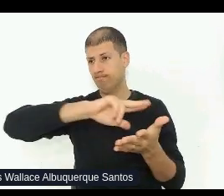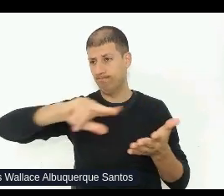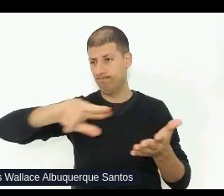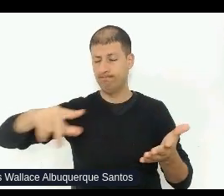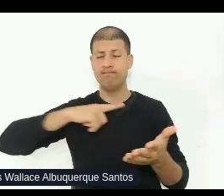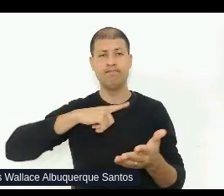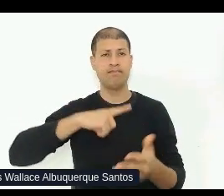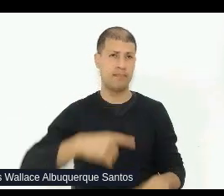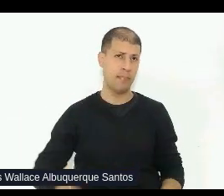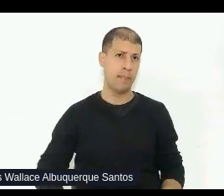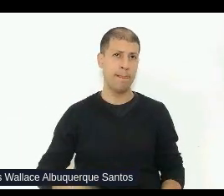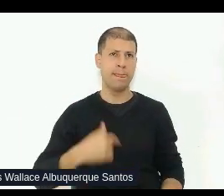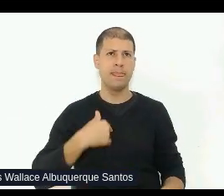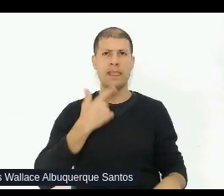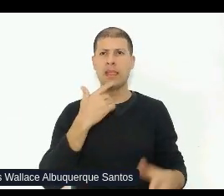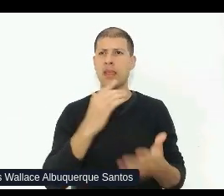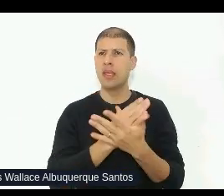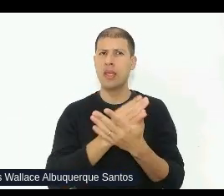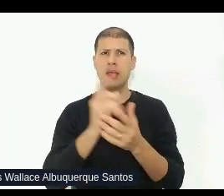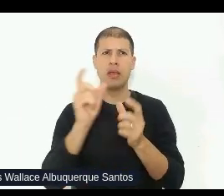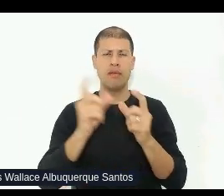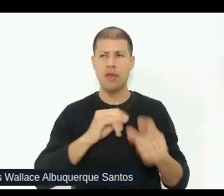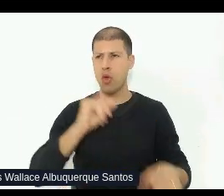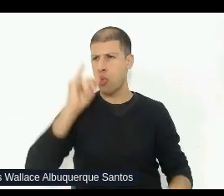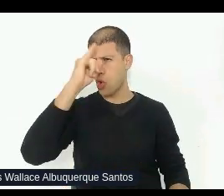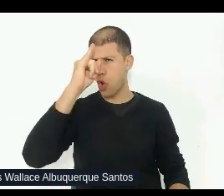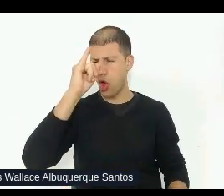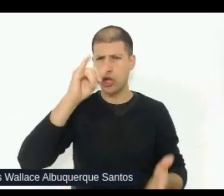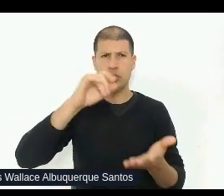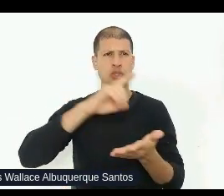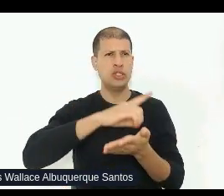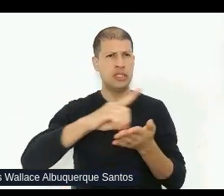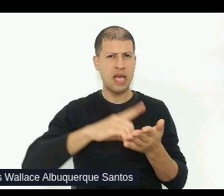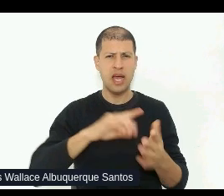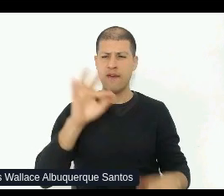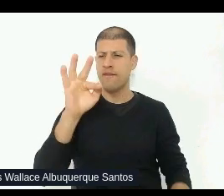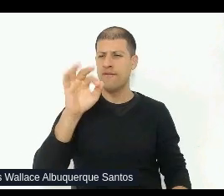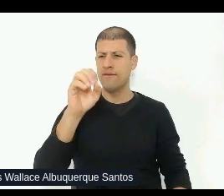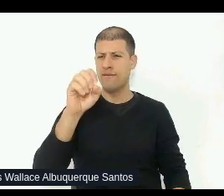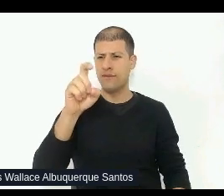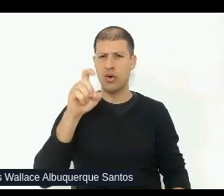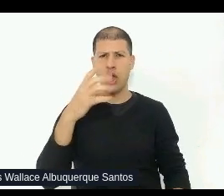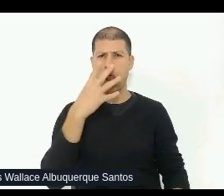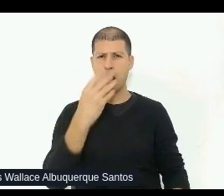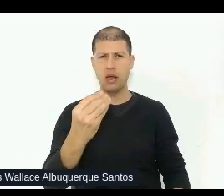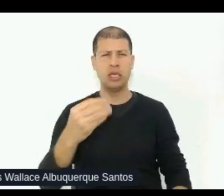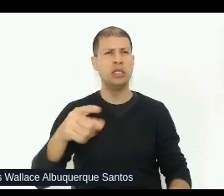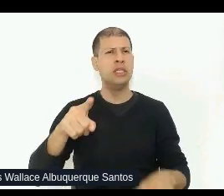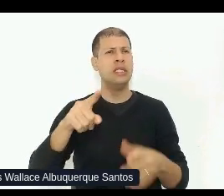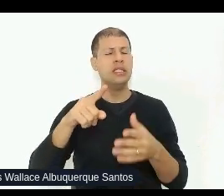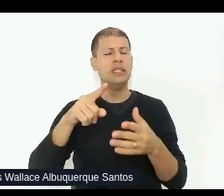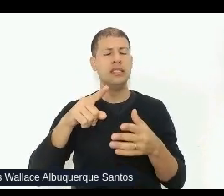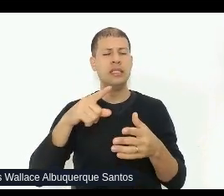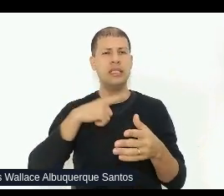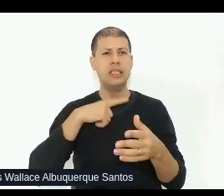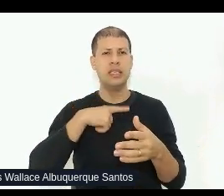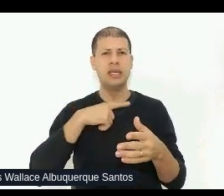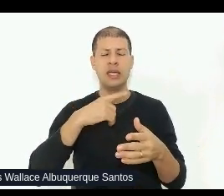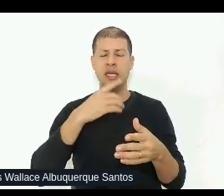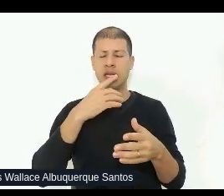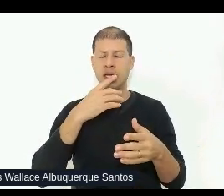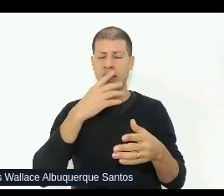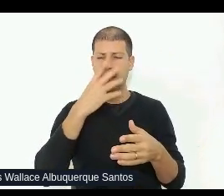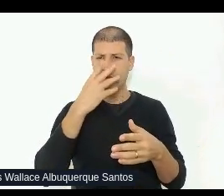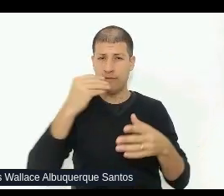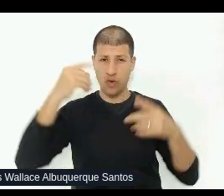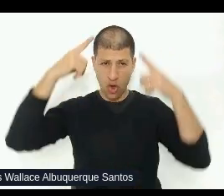uns termos aí, o unicorn design, fox design, tem vários termos que estão usando aí para profissionais que têm que entender